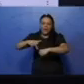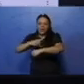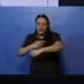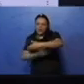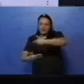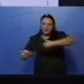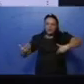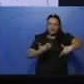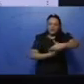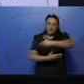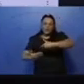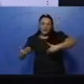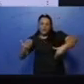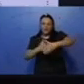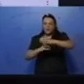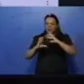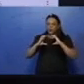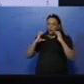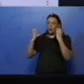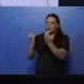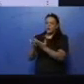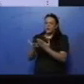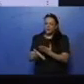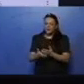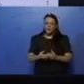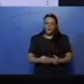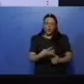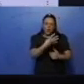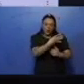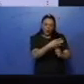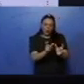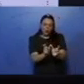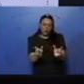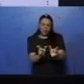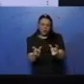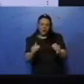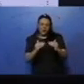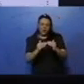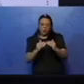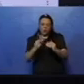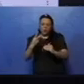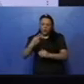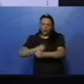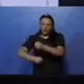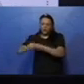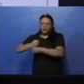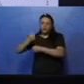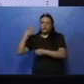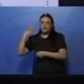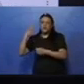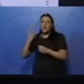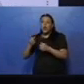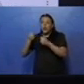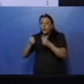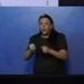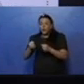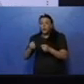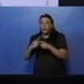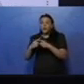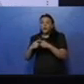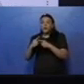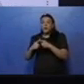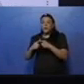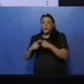nessa conferência. Quarto parágrafo, o acordo de 2 anos atrás foi possível porque os Estados Unidos e China se aproximaram nessa